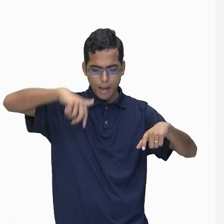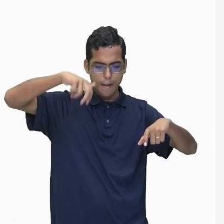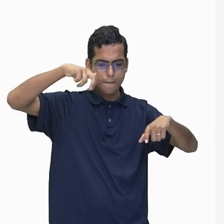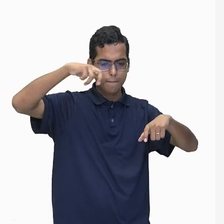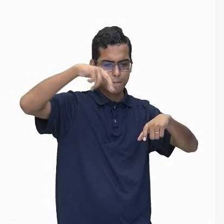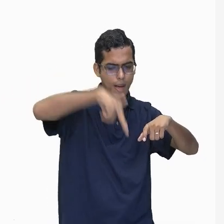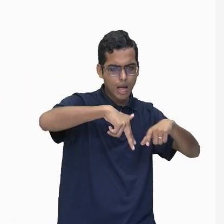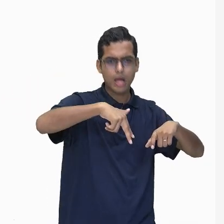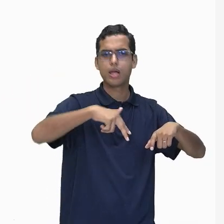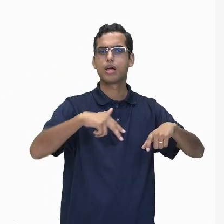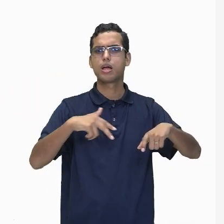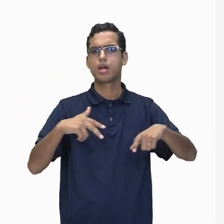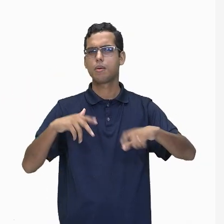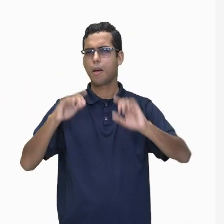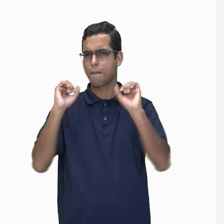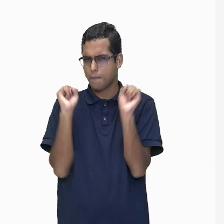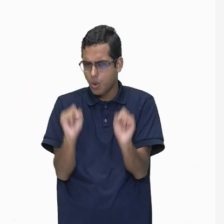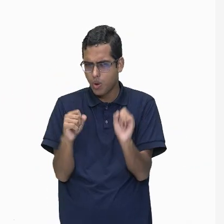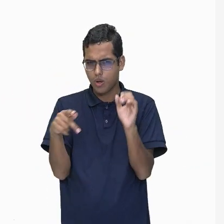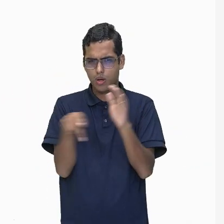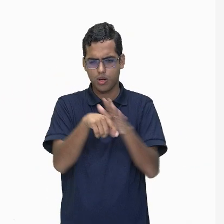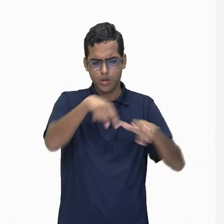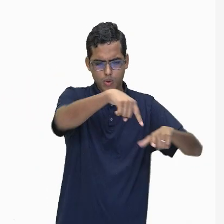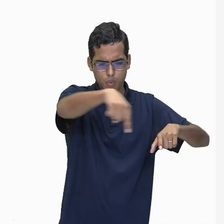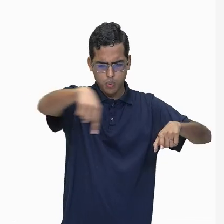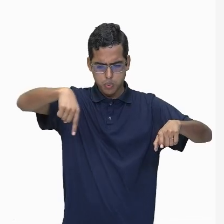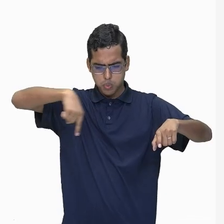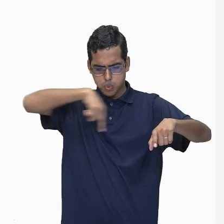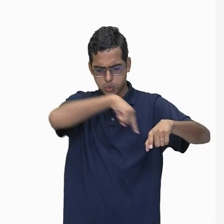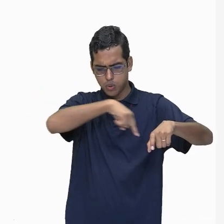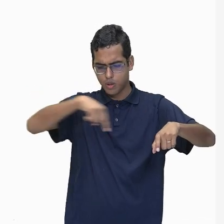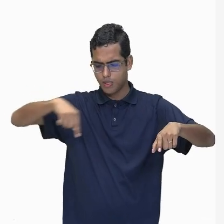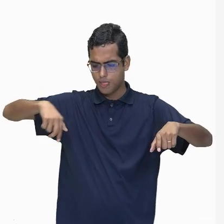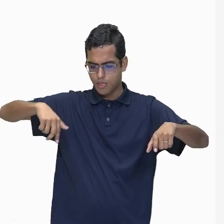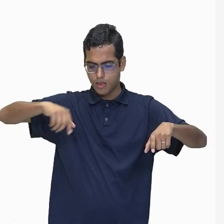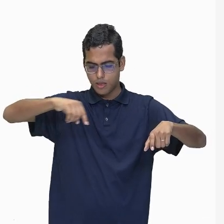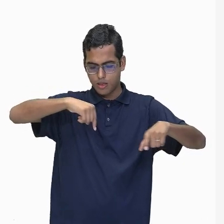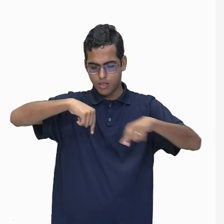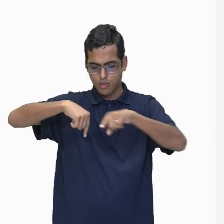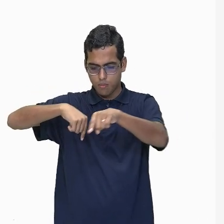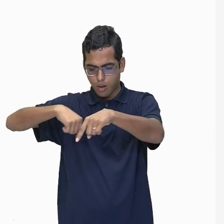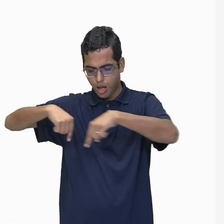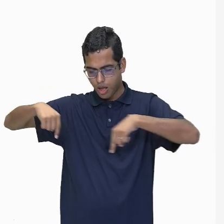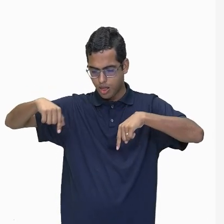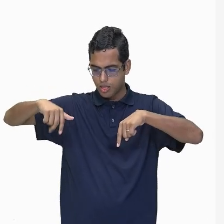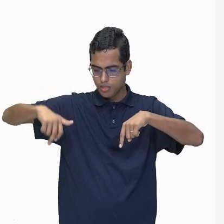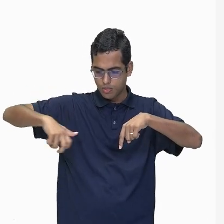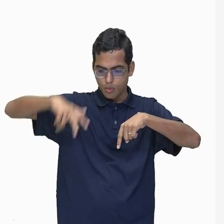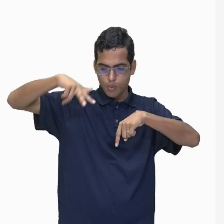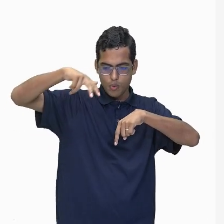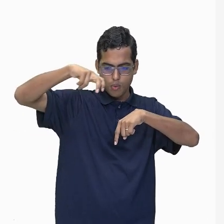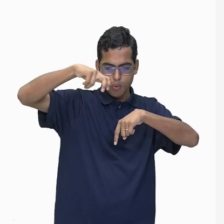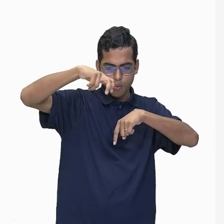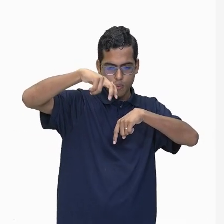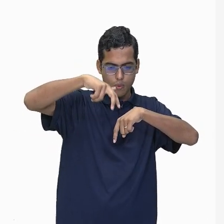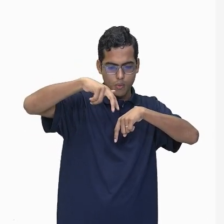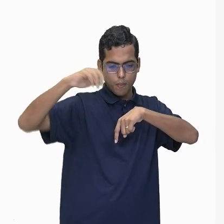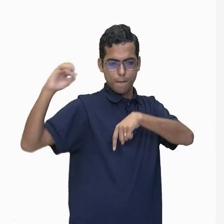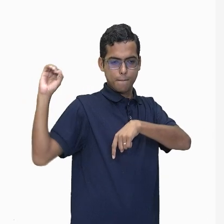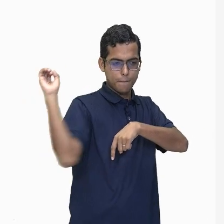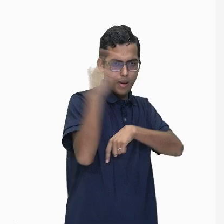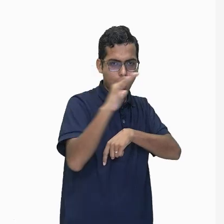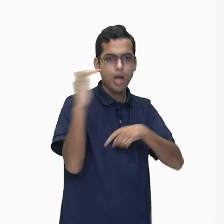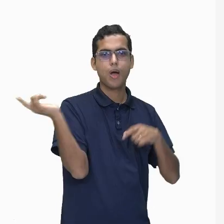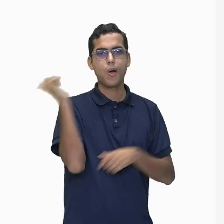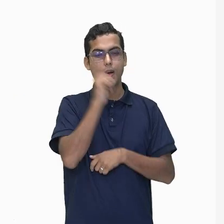invadir, né? Eu posso saltar e entrar no espaço? Pode, desde que você arremesse essa bola antes de tocar no chão. Se